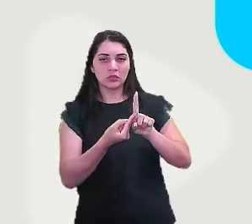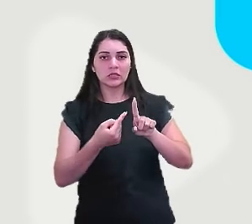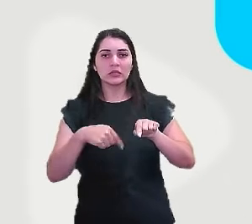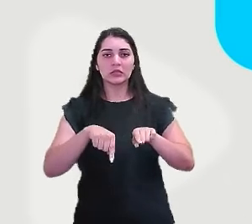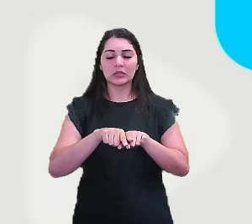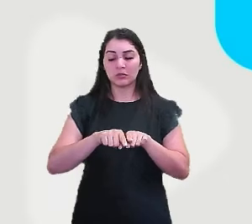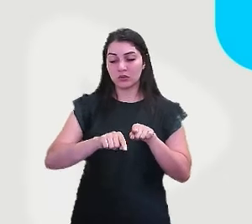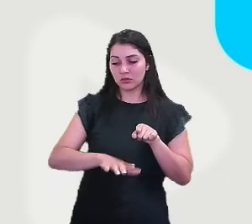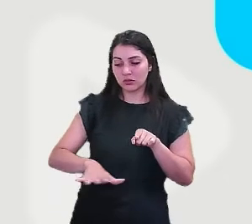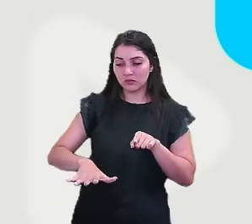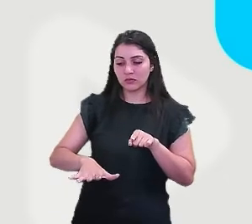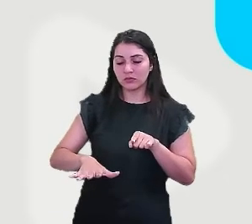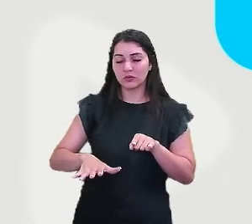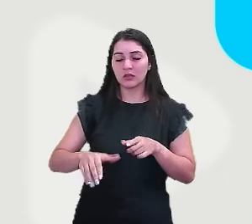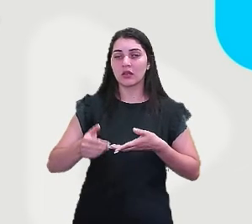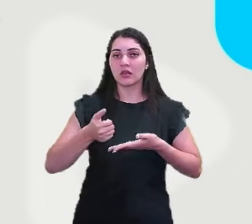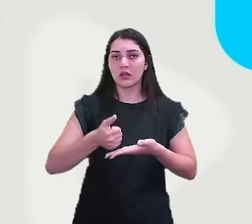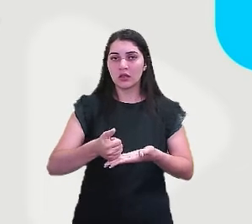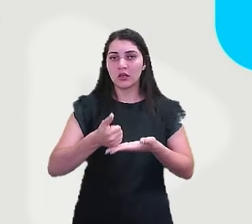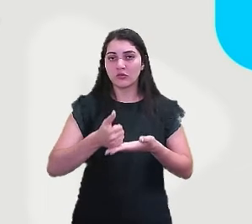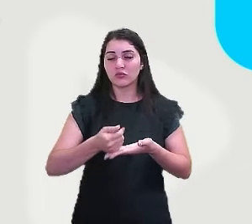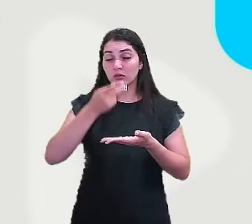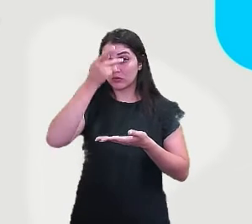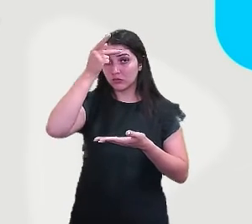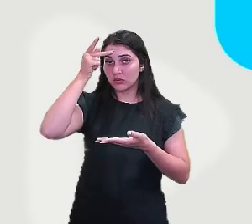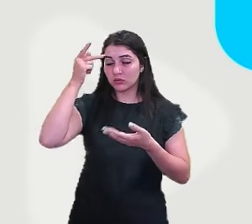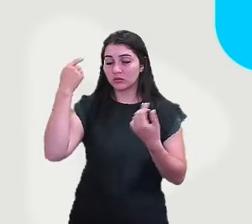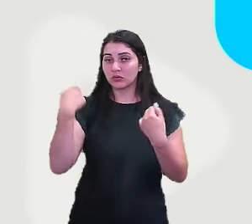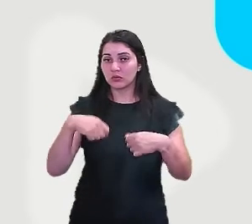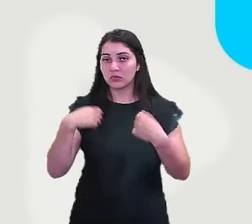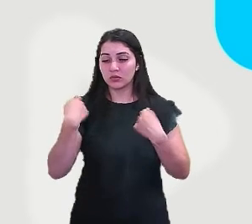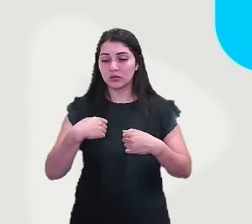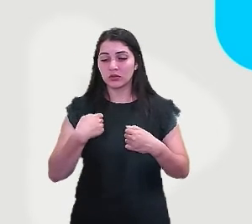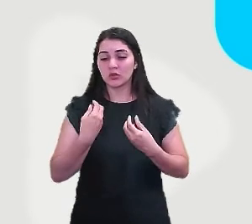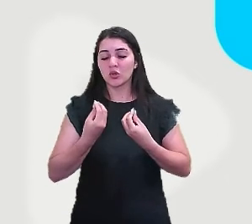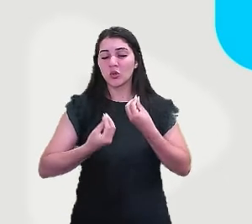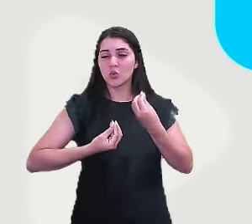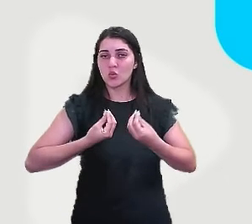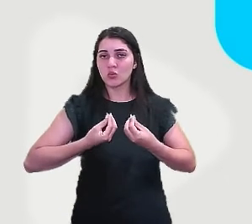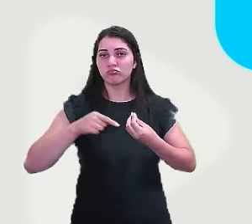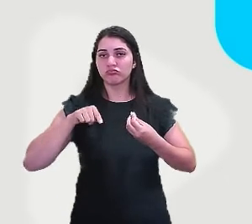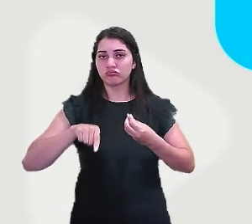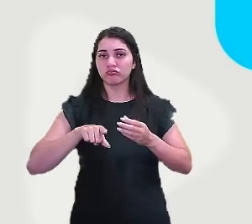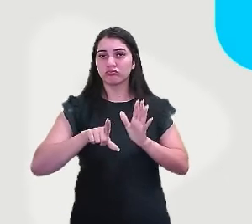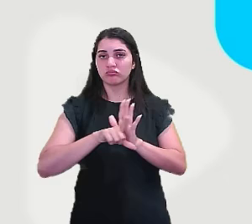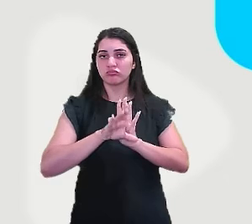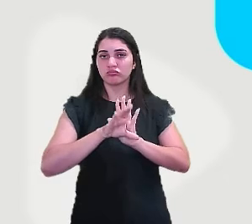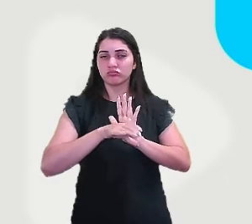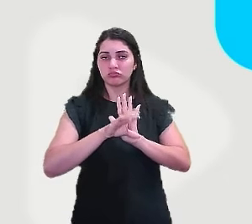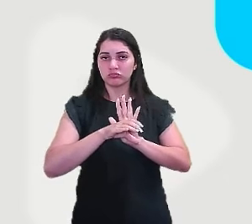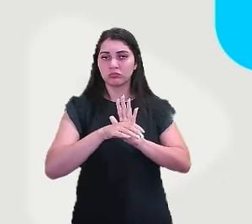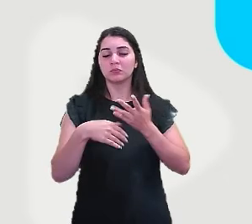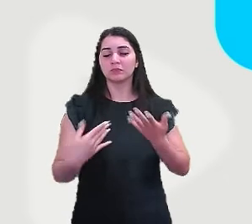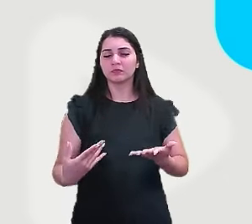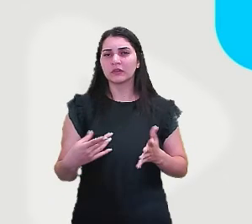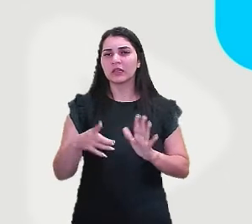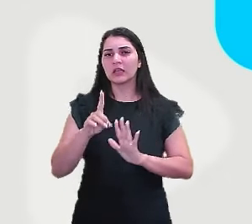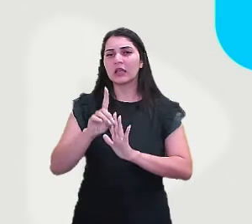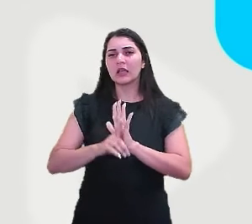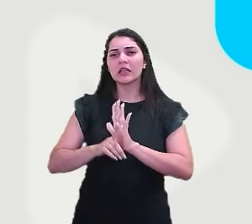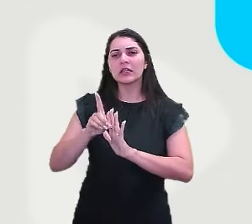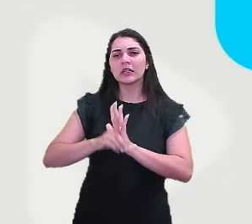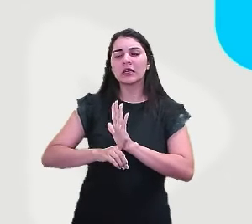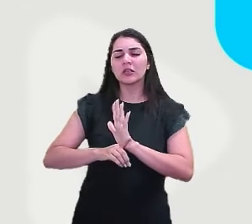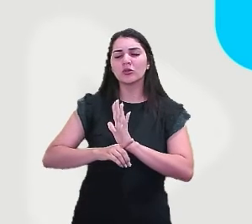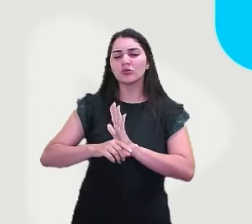infância, a assistência aos desamparados na forma desta Constituição. Então, ó, são direitos do